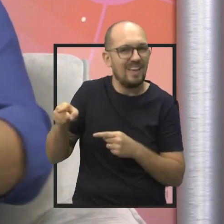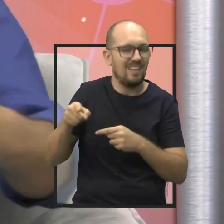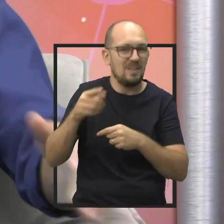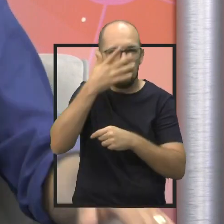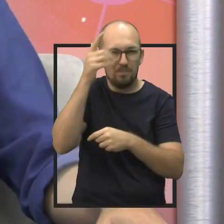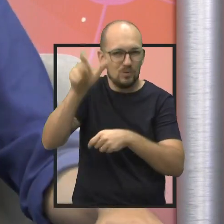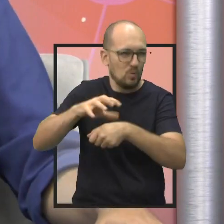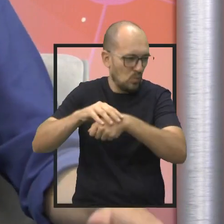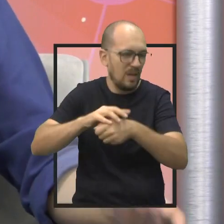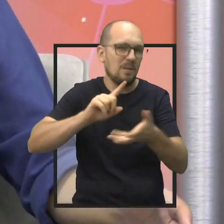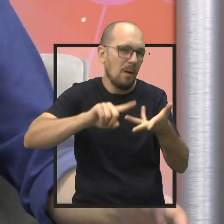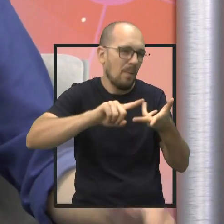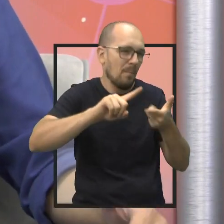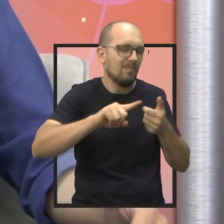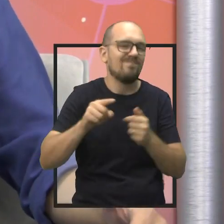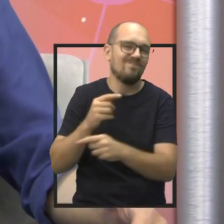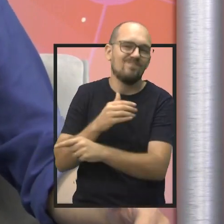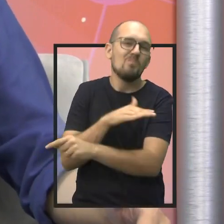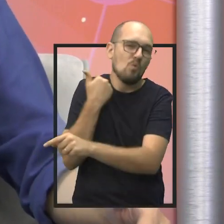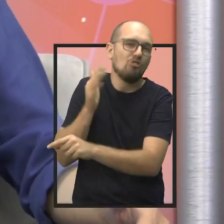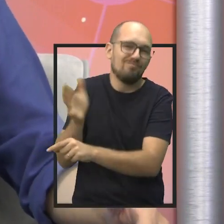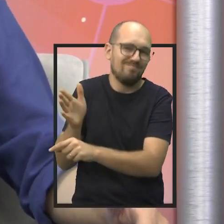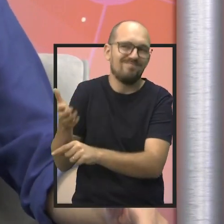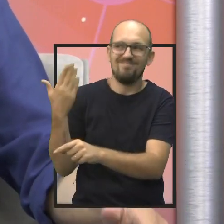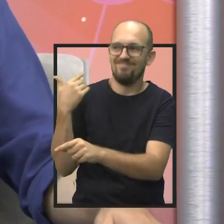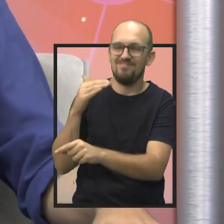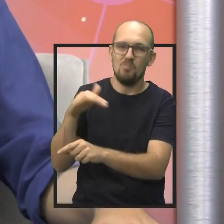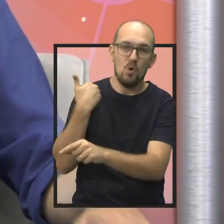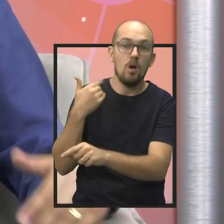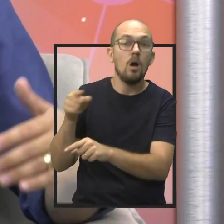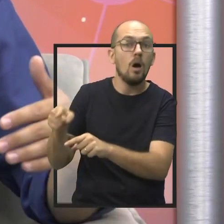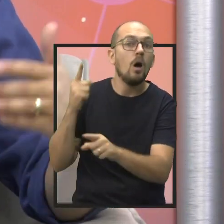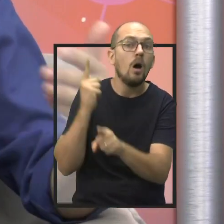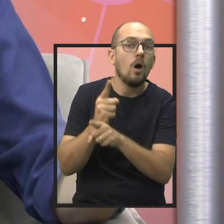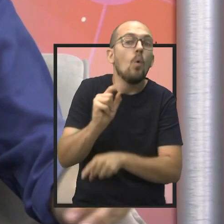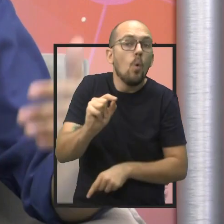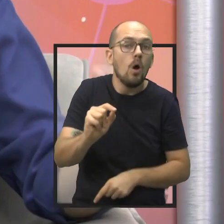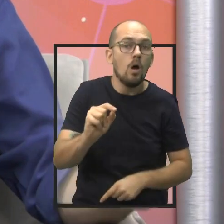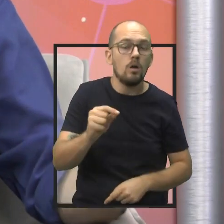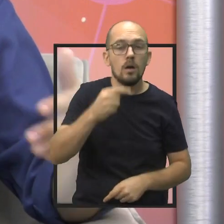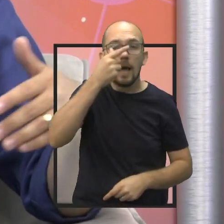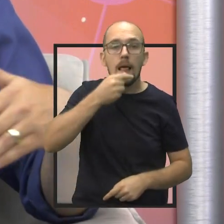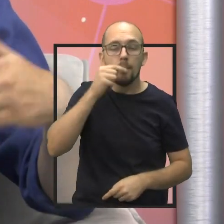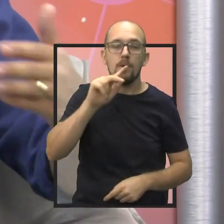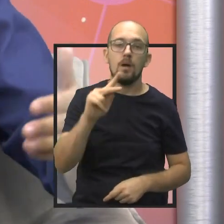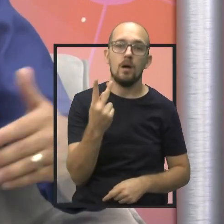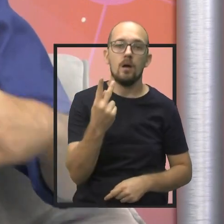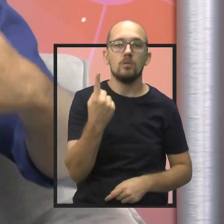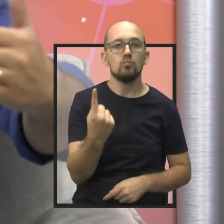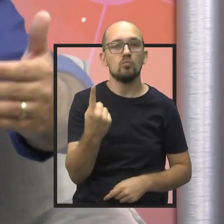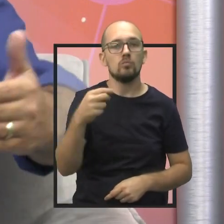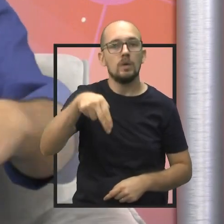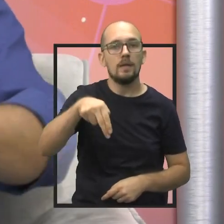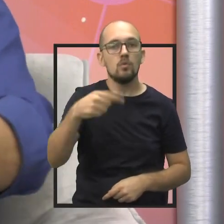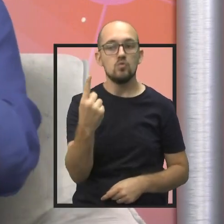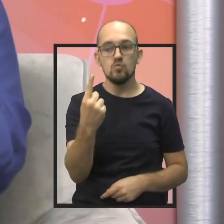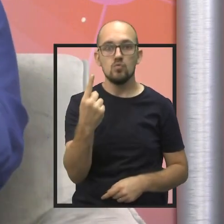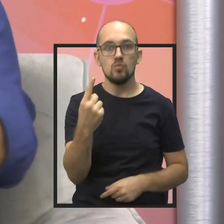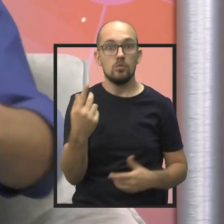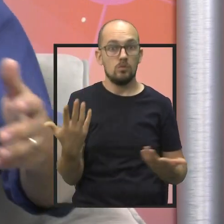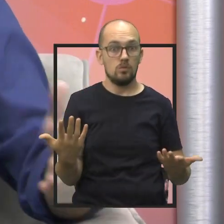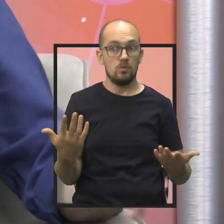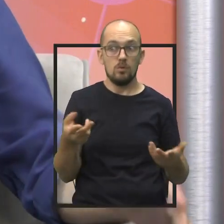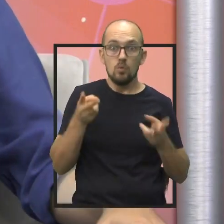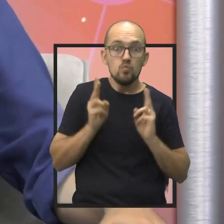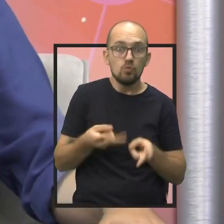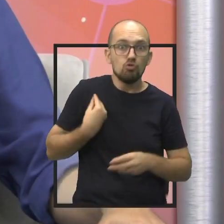a tratar com antiviral, o resultado dele veio influenza H1N1, ou seja, o influenza A, o H1N1, o H3N2